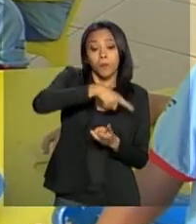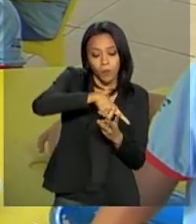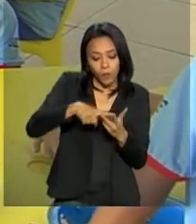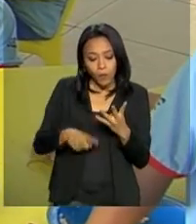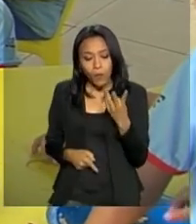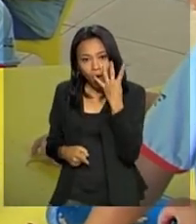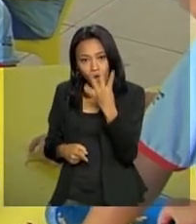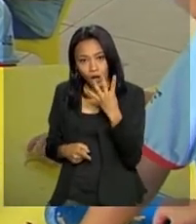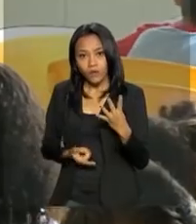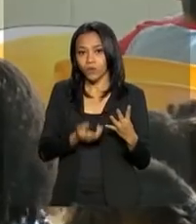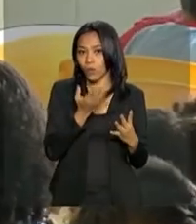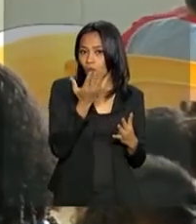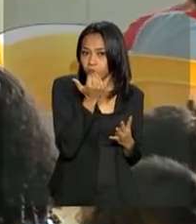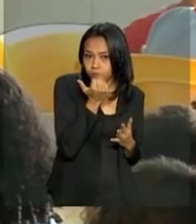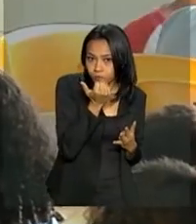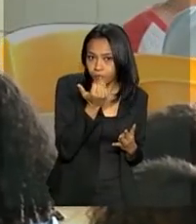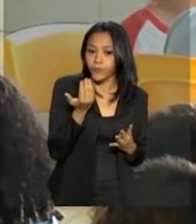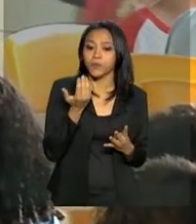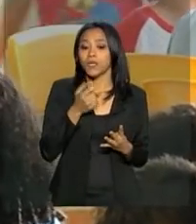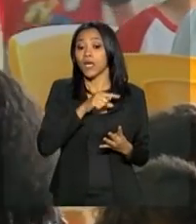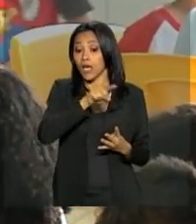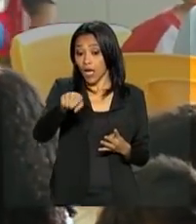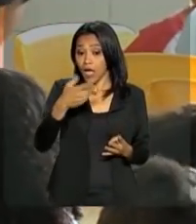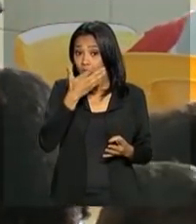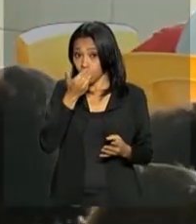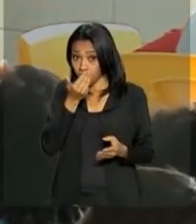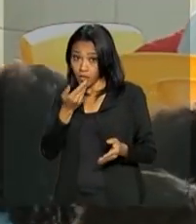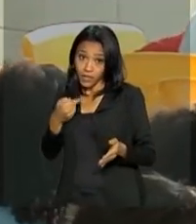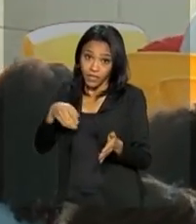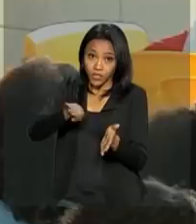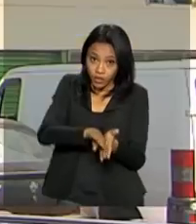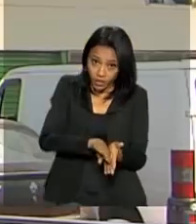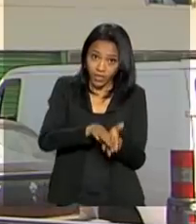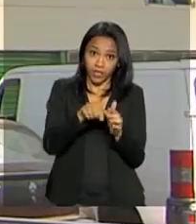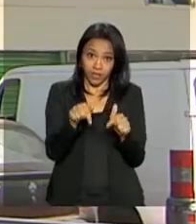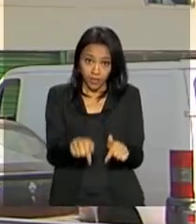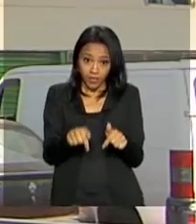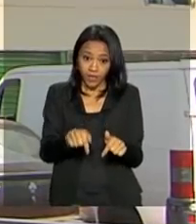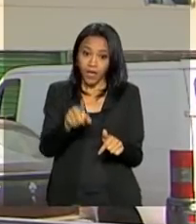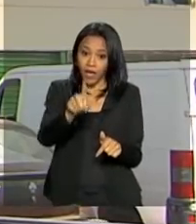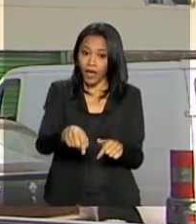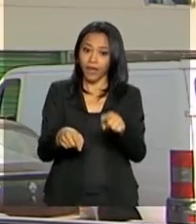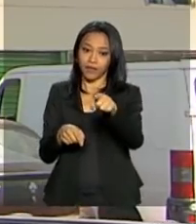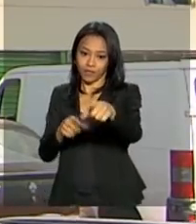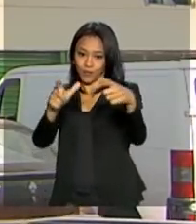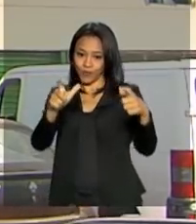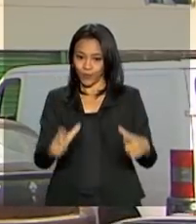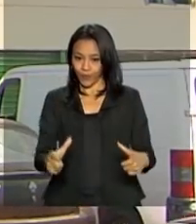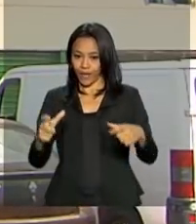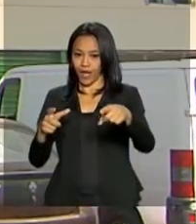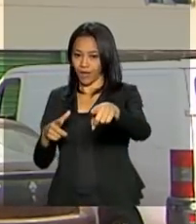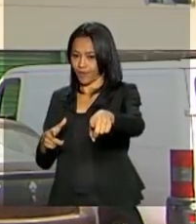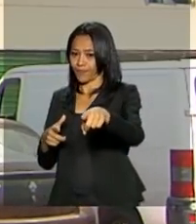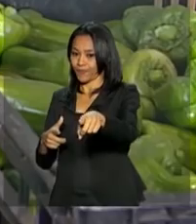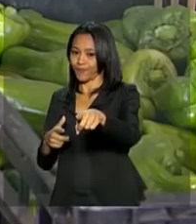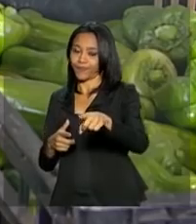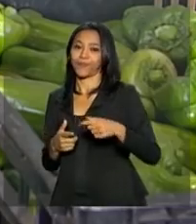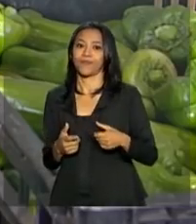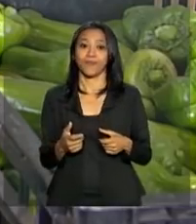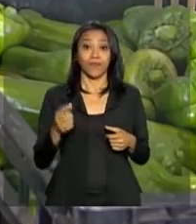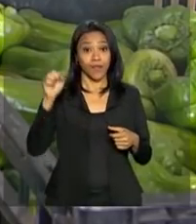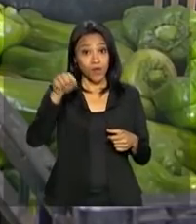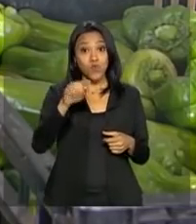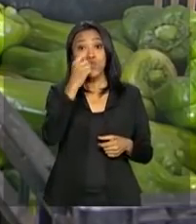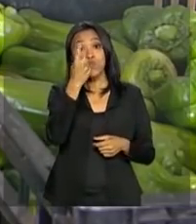na instituição boa parte da comida que chega à mesa dos alunos vêm do banco de alimentos do distrito federal